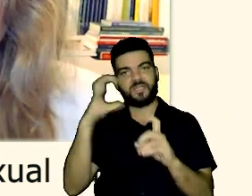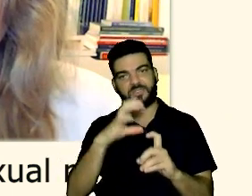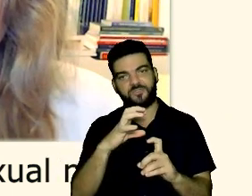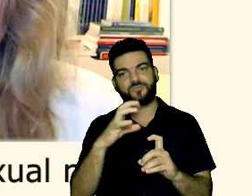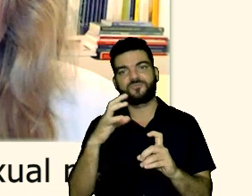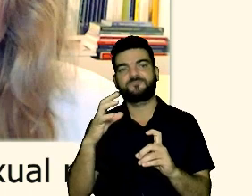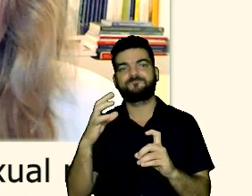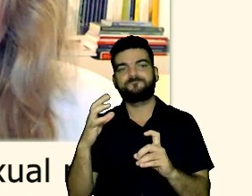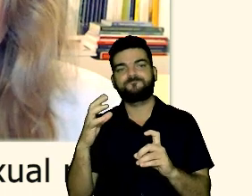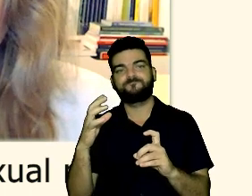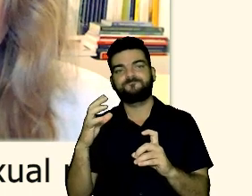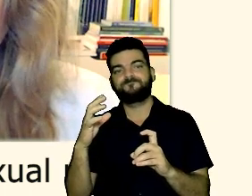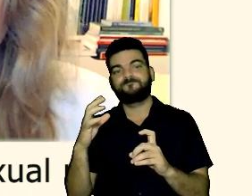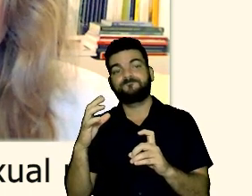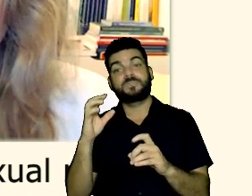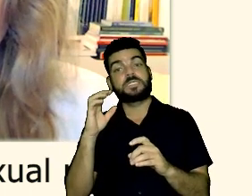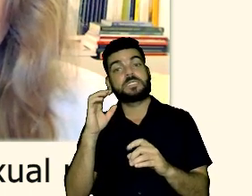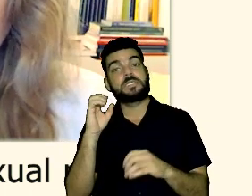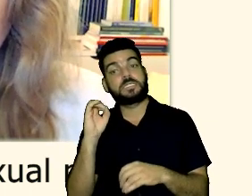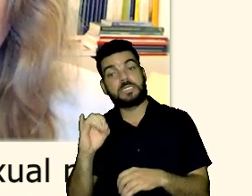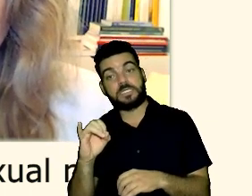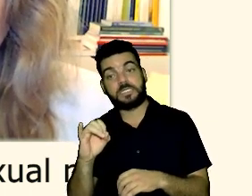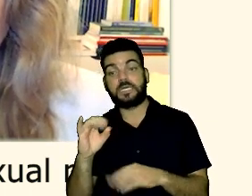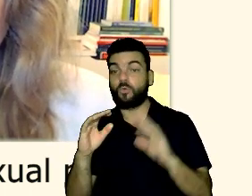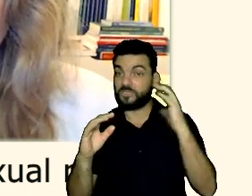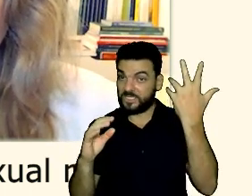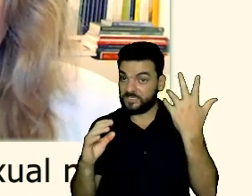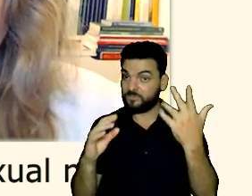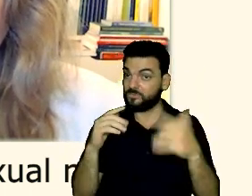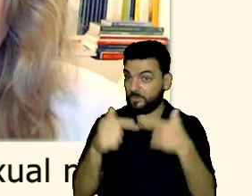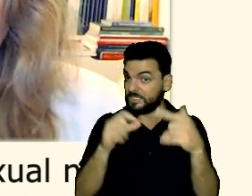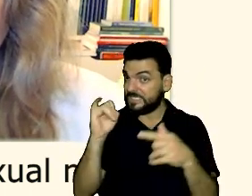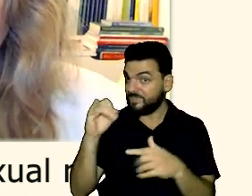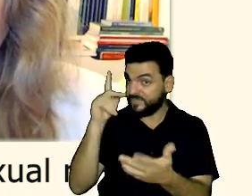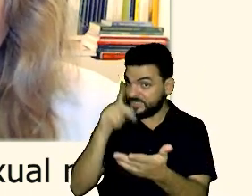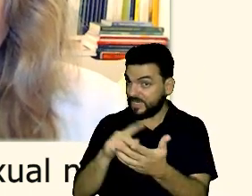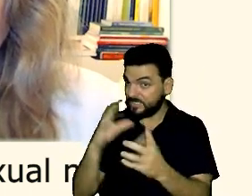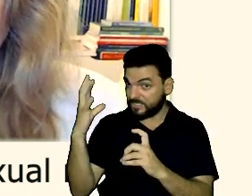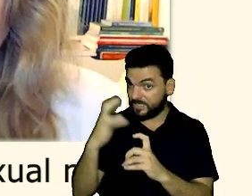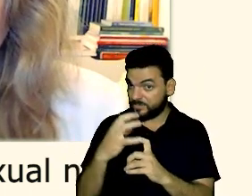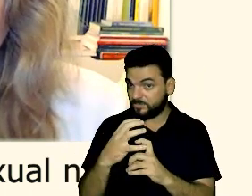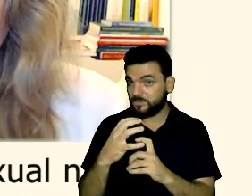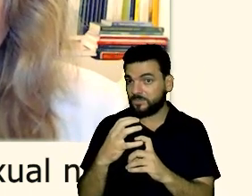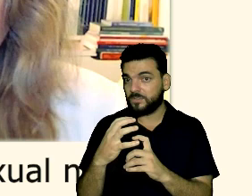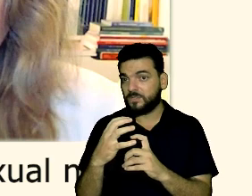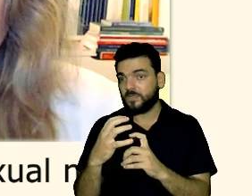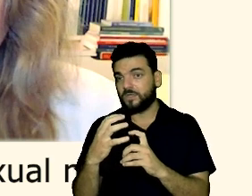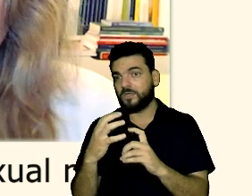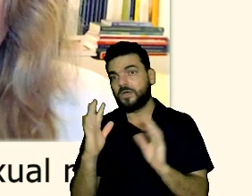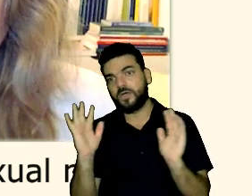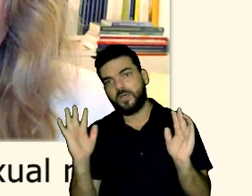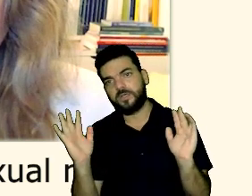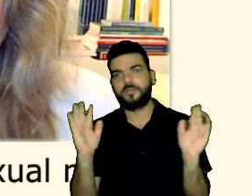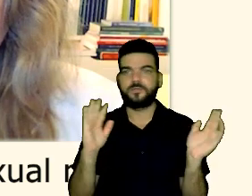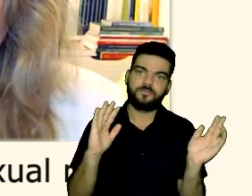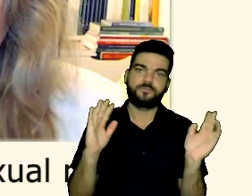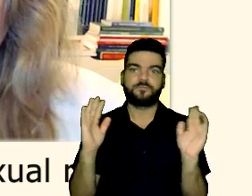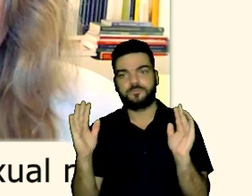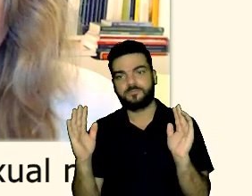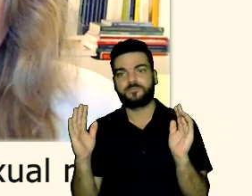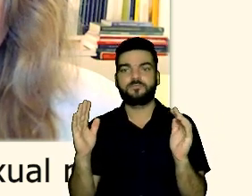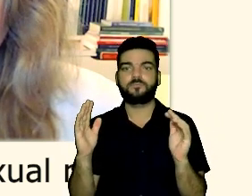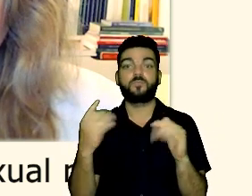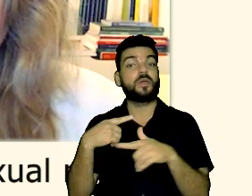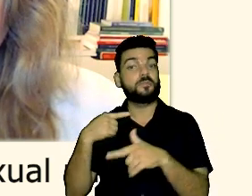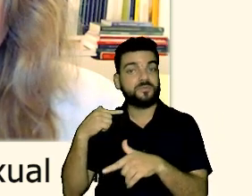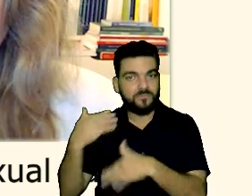É claro que o assédio, se estiver realmente acontecendo o assédio, isso não vai